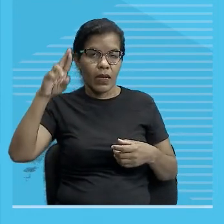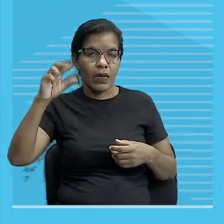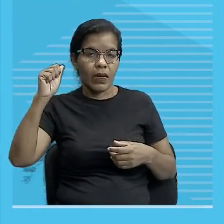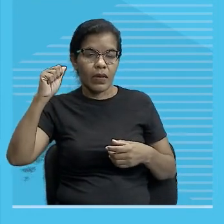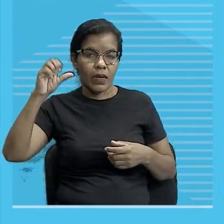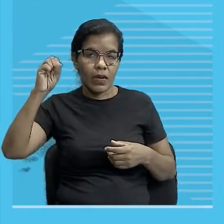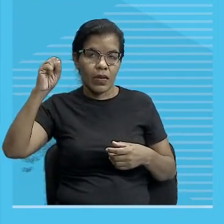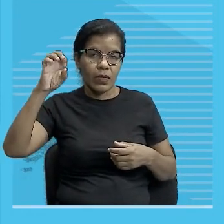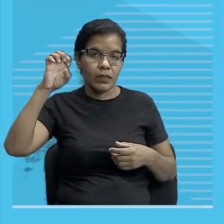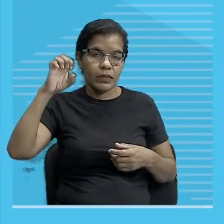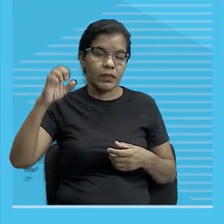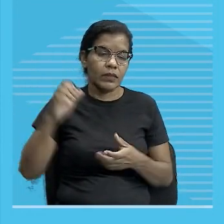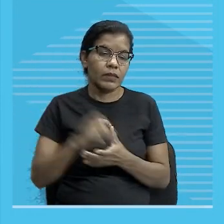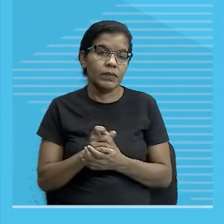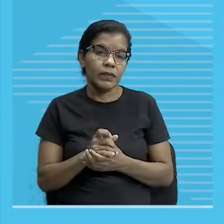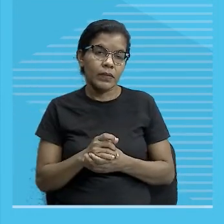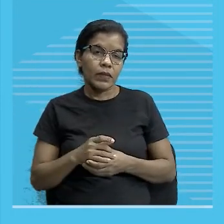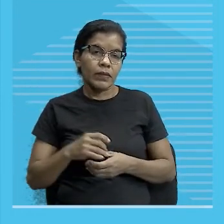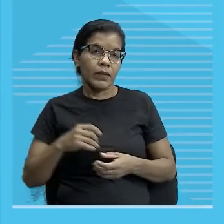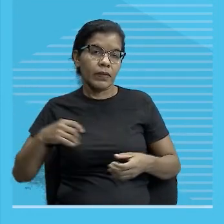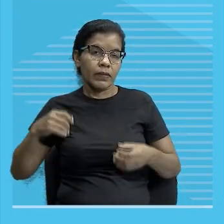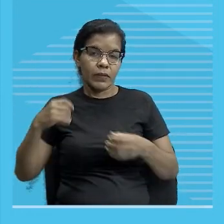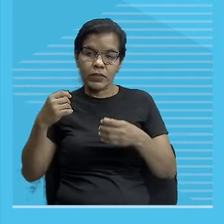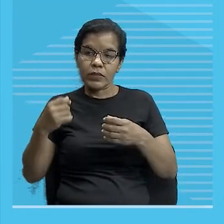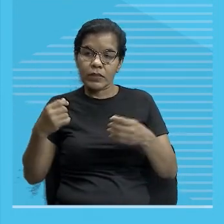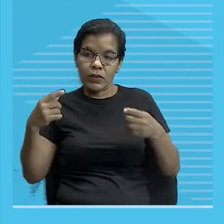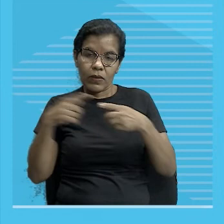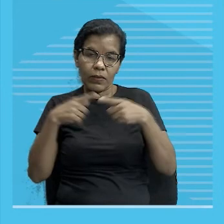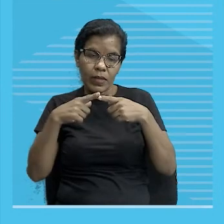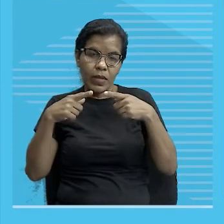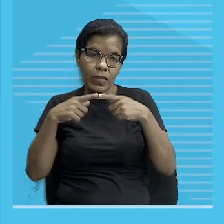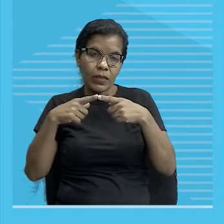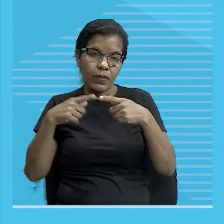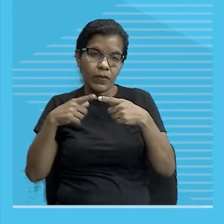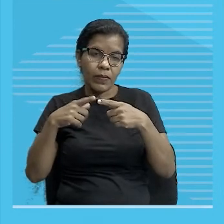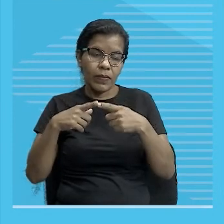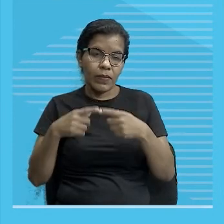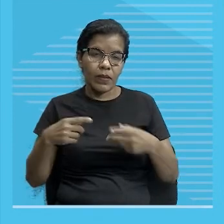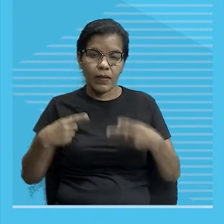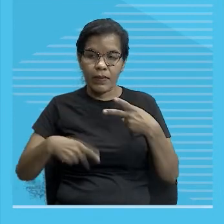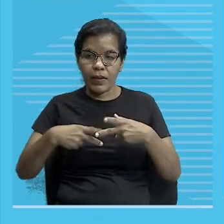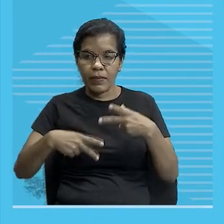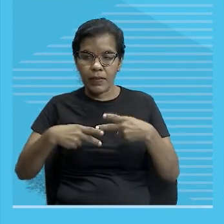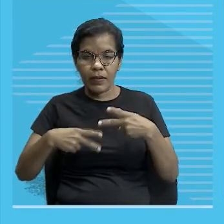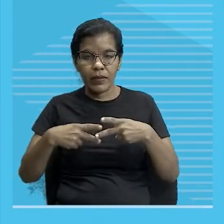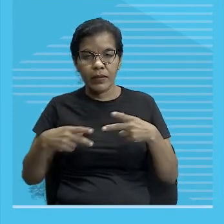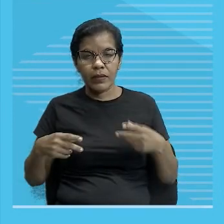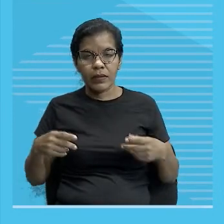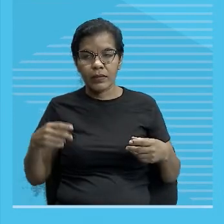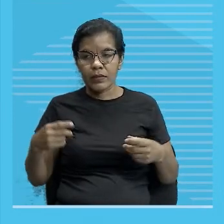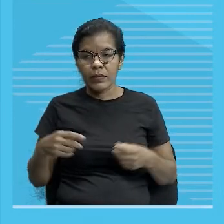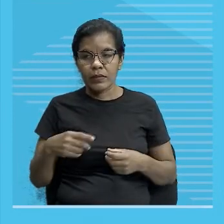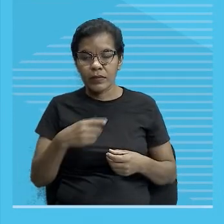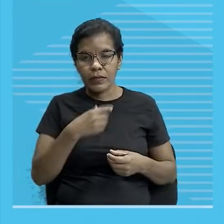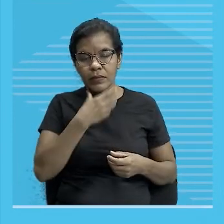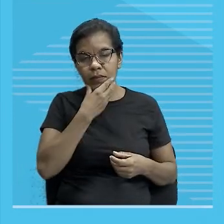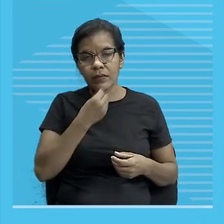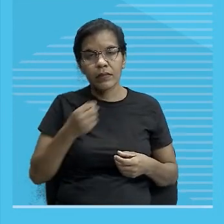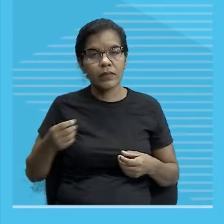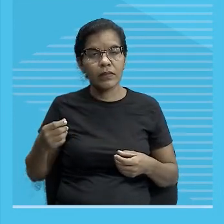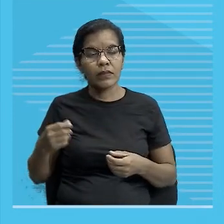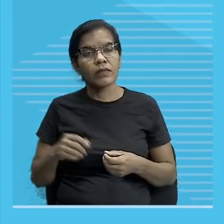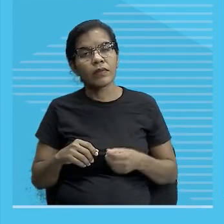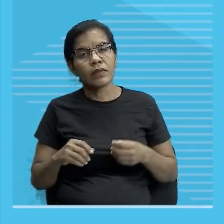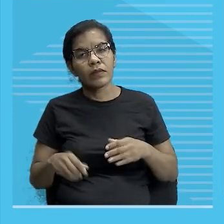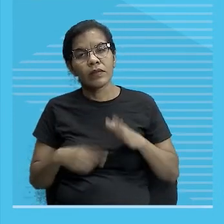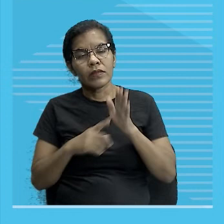a combinação da preposição com o artigo diante das masculinas, o que leva a crer que diante das femininas haverá a